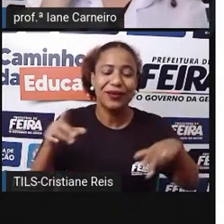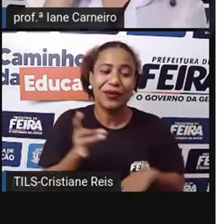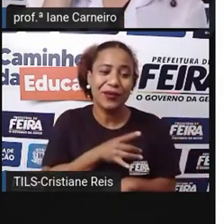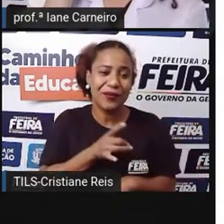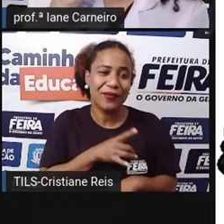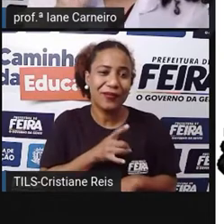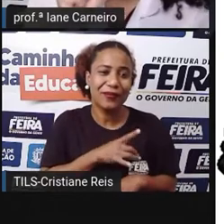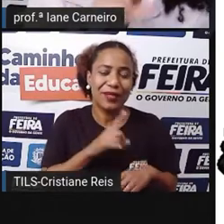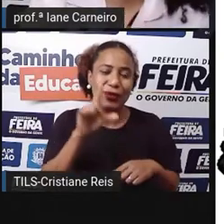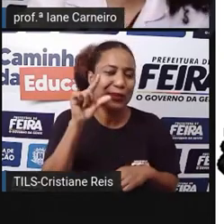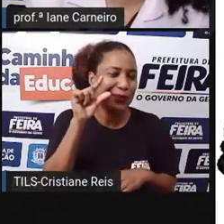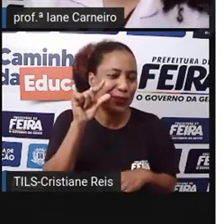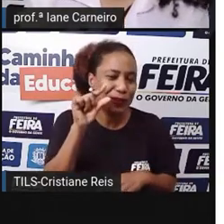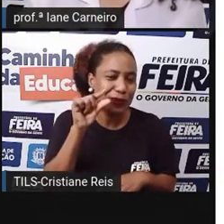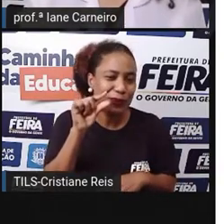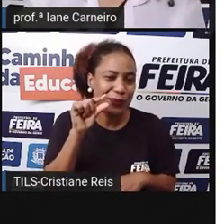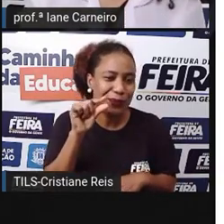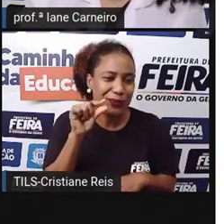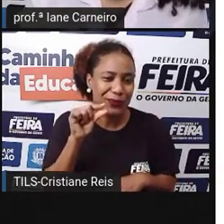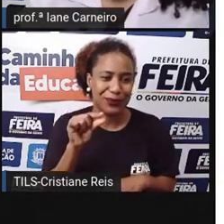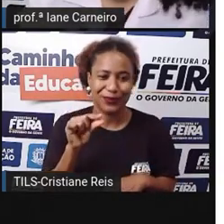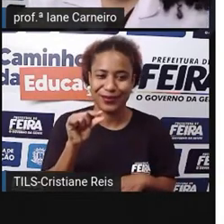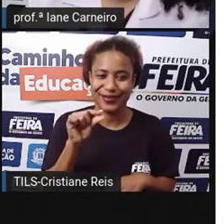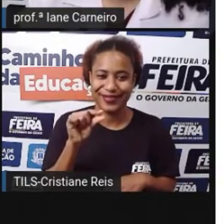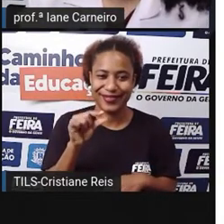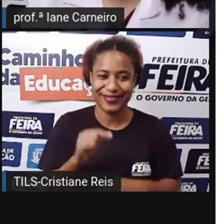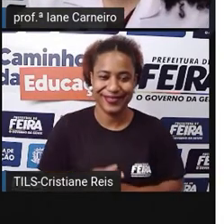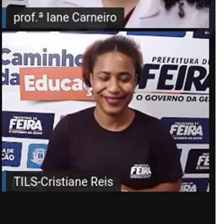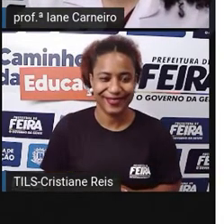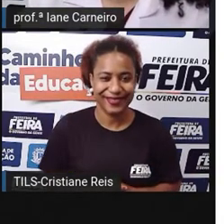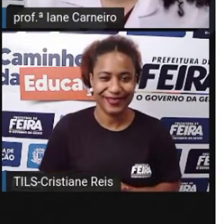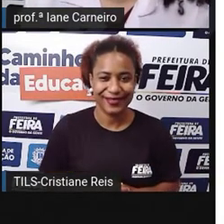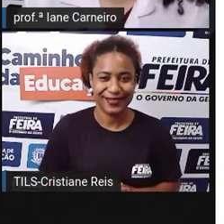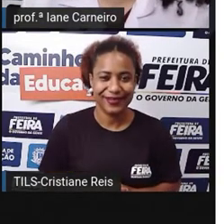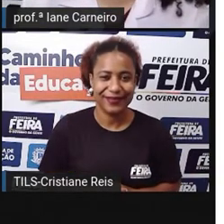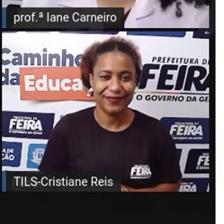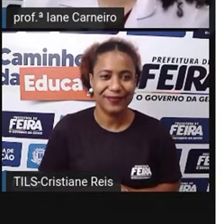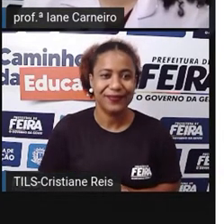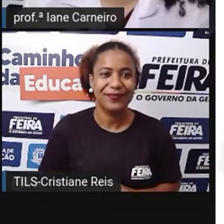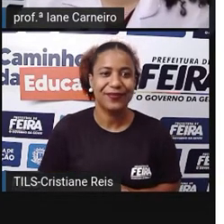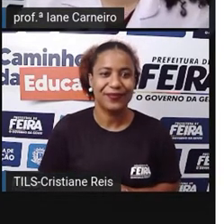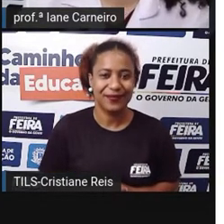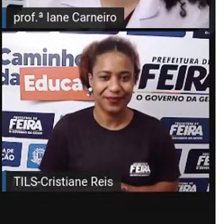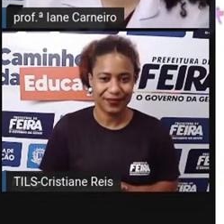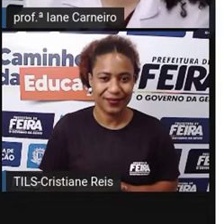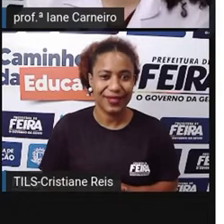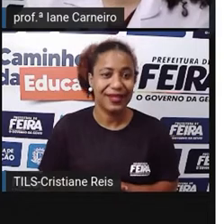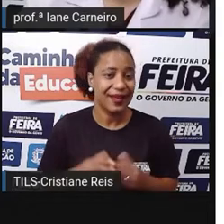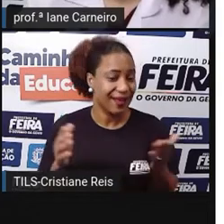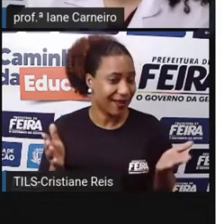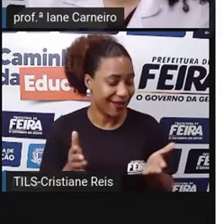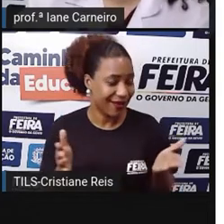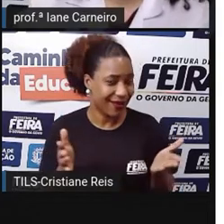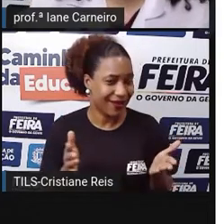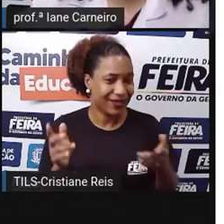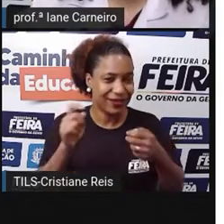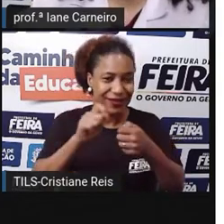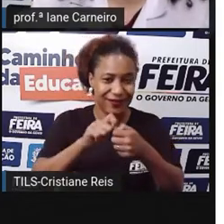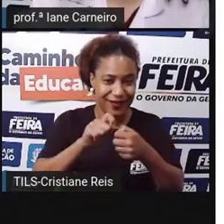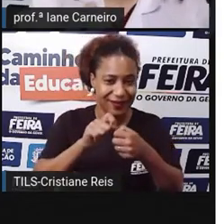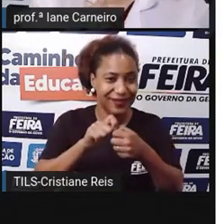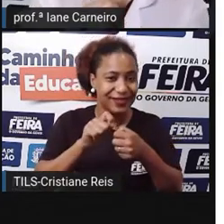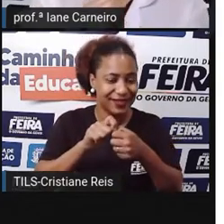ficando, ó, pequenininho, vai diminuindo, né? Então, vamos aqui fazer uma coisa, olha só, na história,